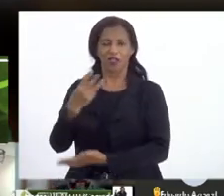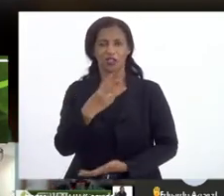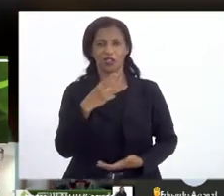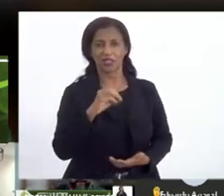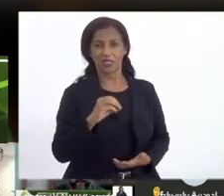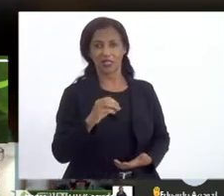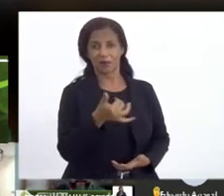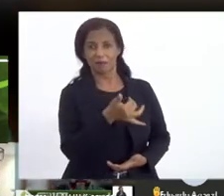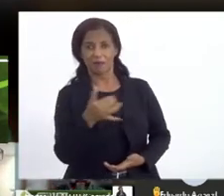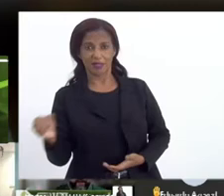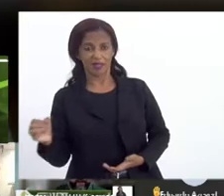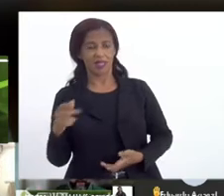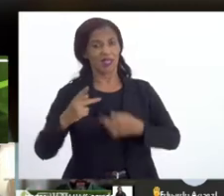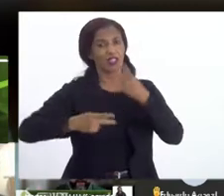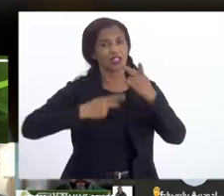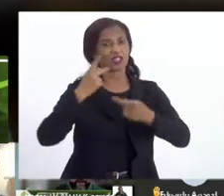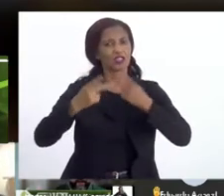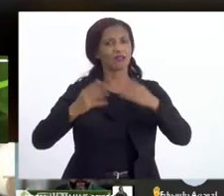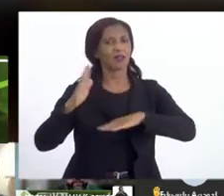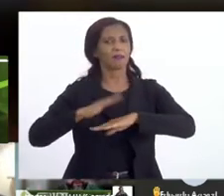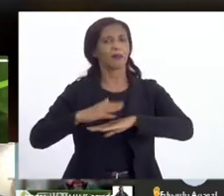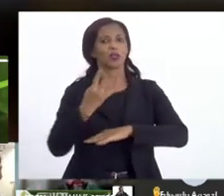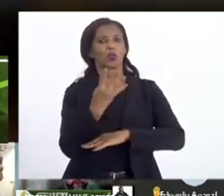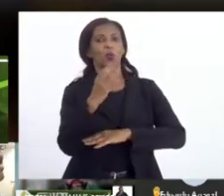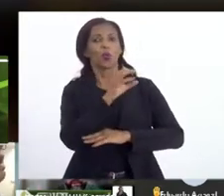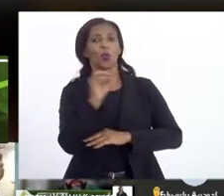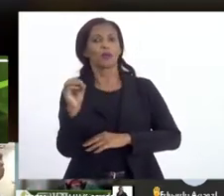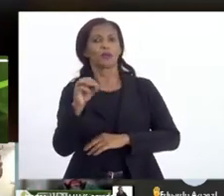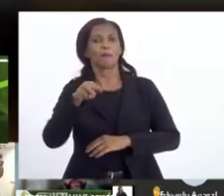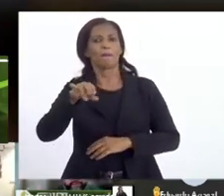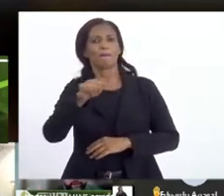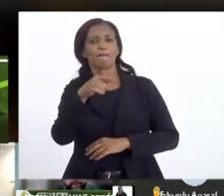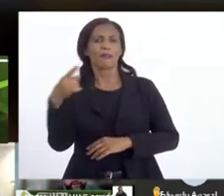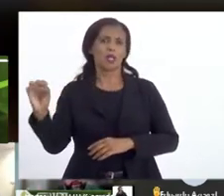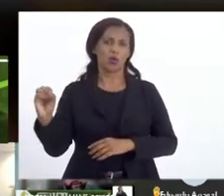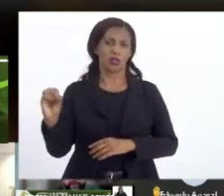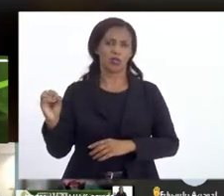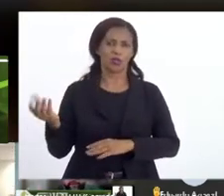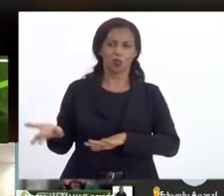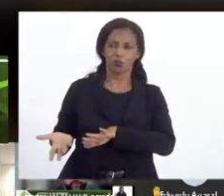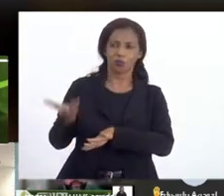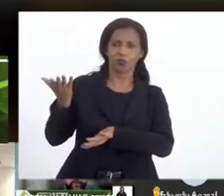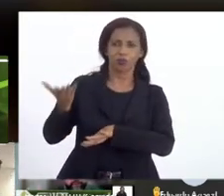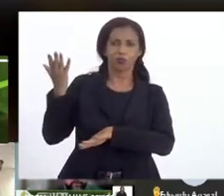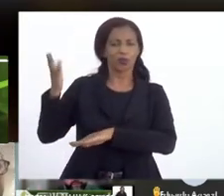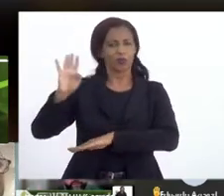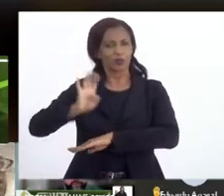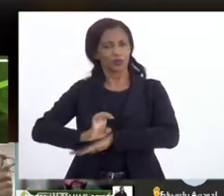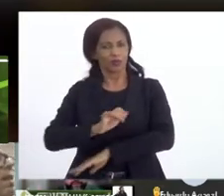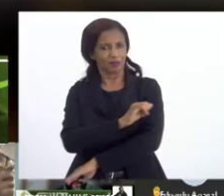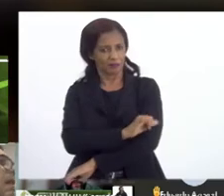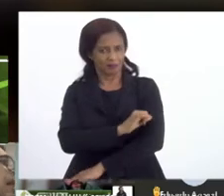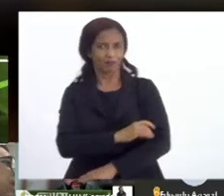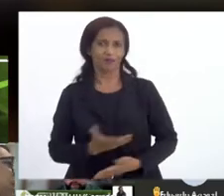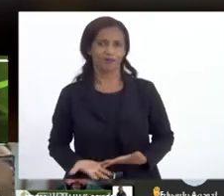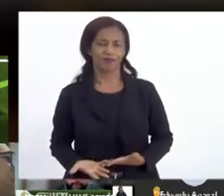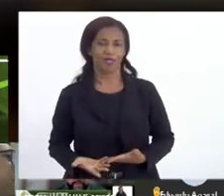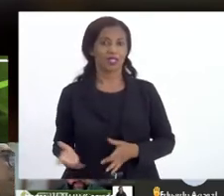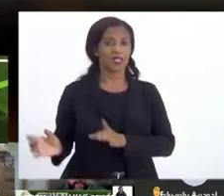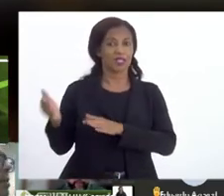mil passageiros, a gente está falando em mais de 400 milhões de injeção na economia do estado do Rio de Janeiro,